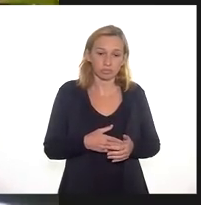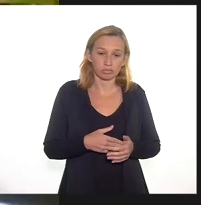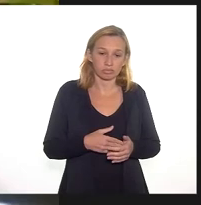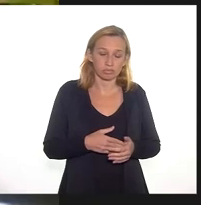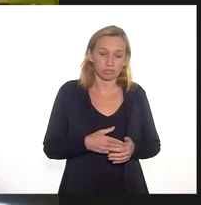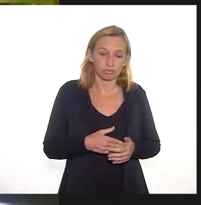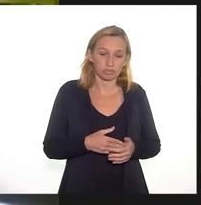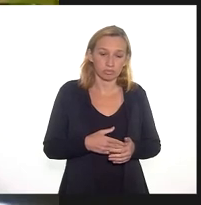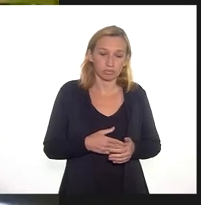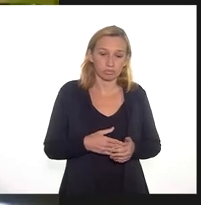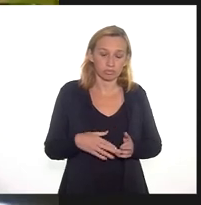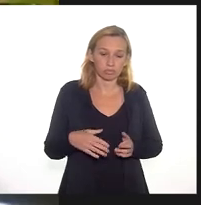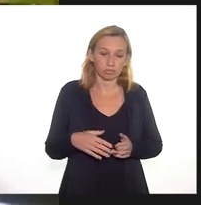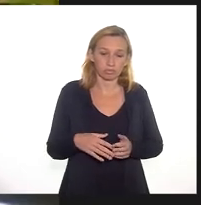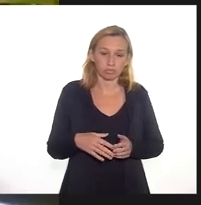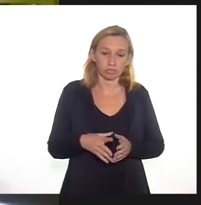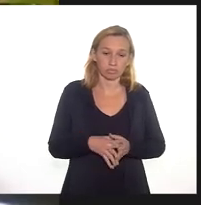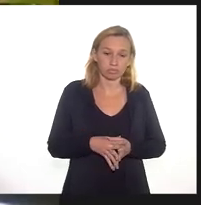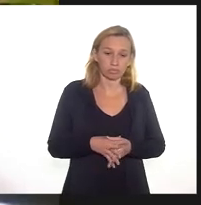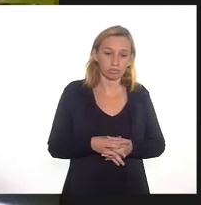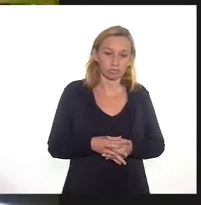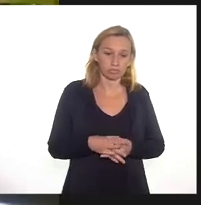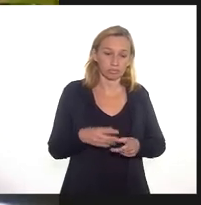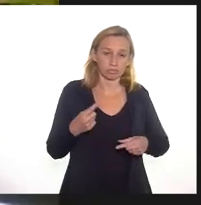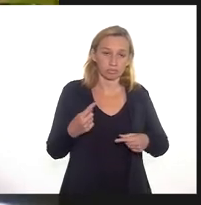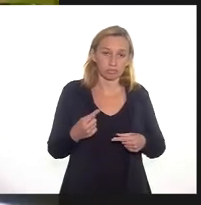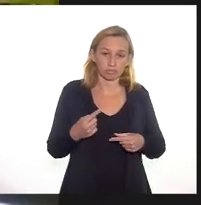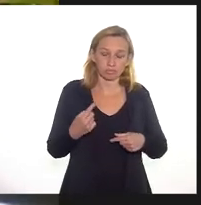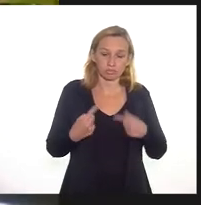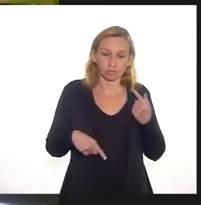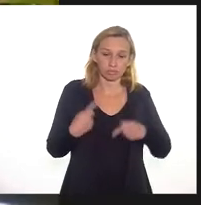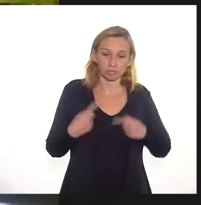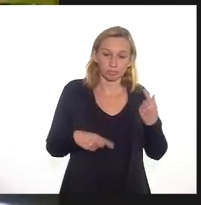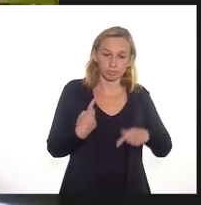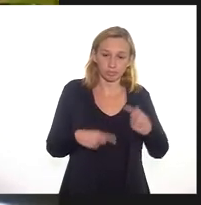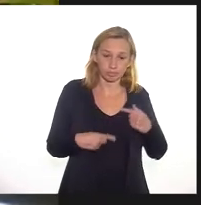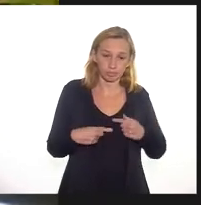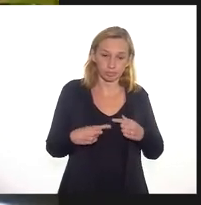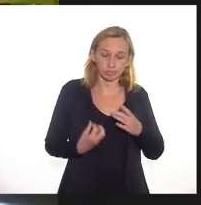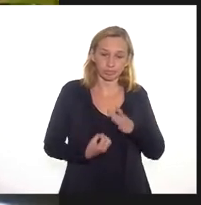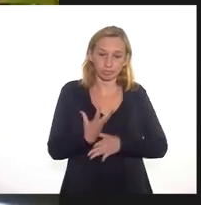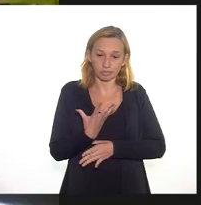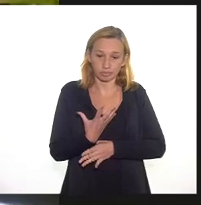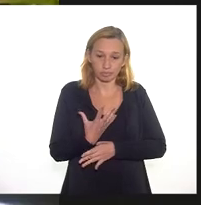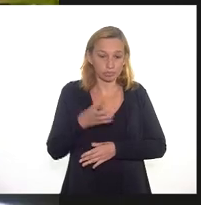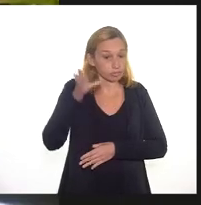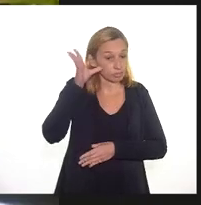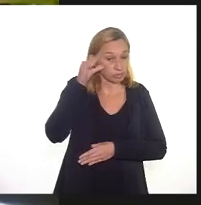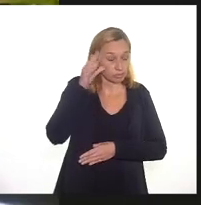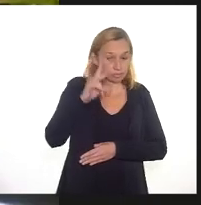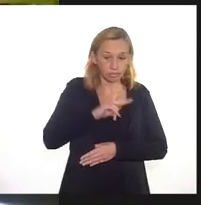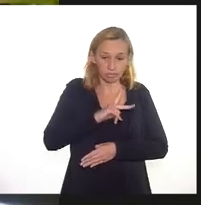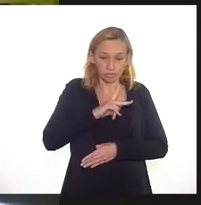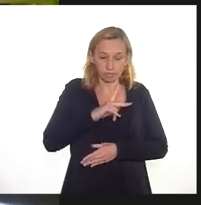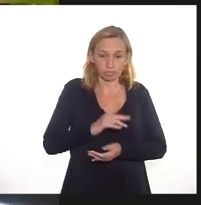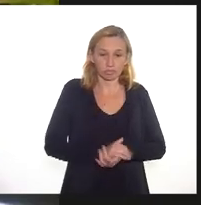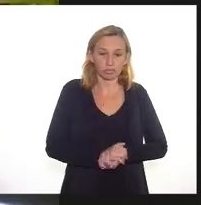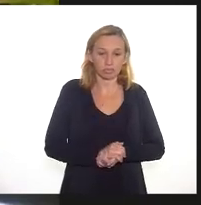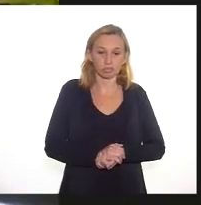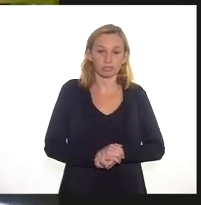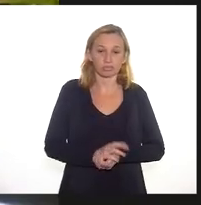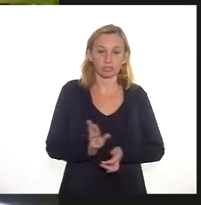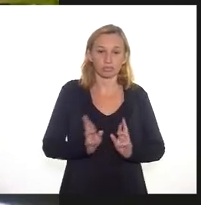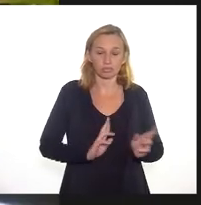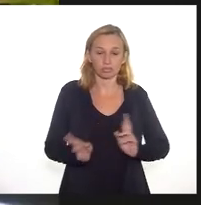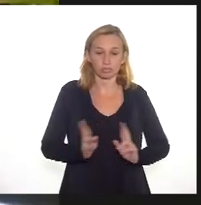com relação à política promovida por interesse próprio com